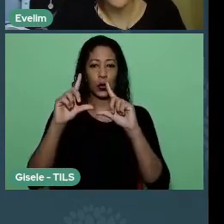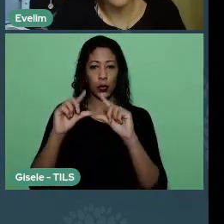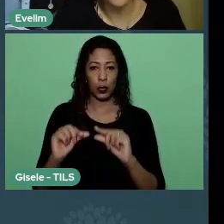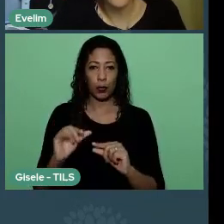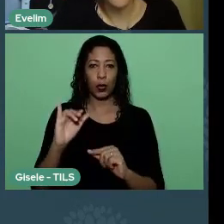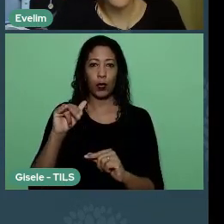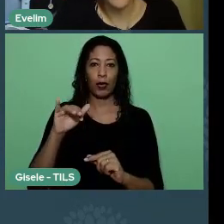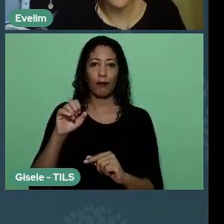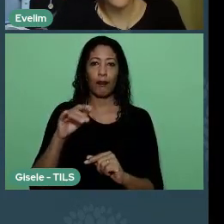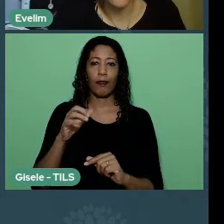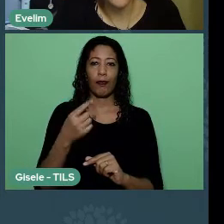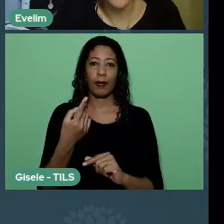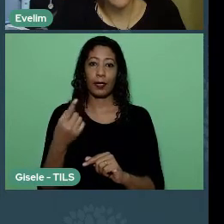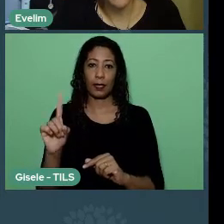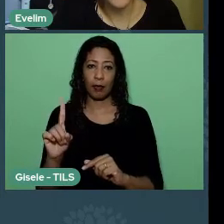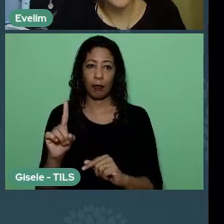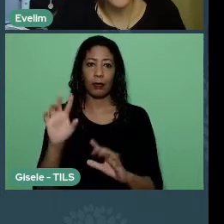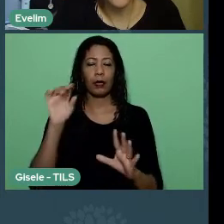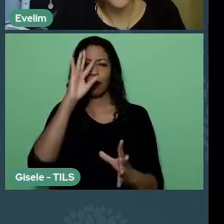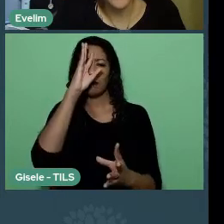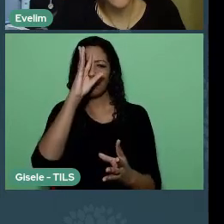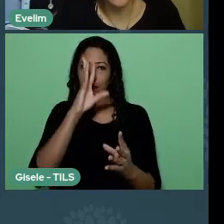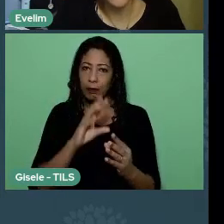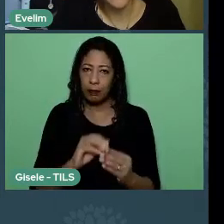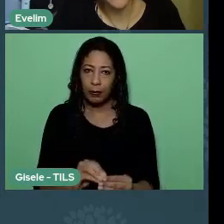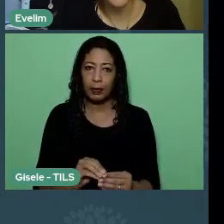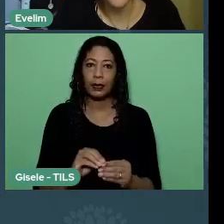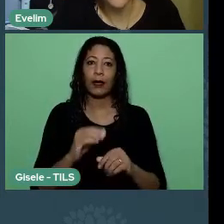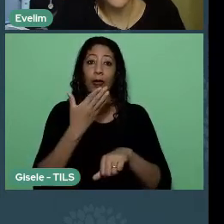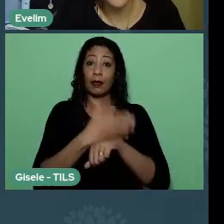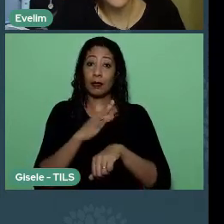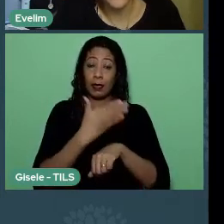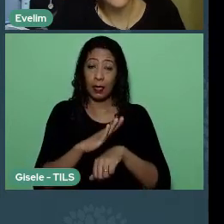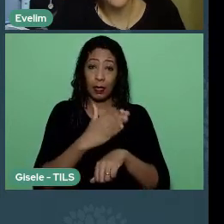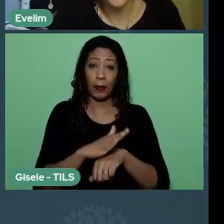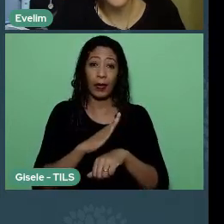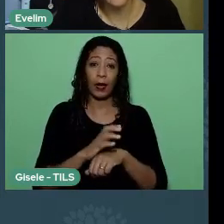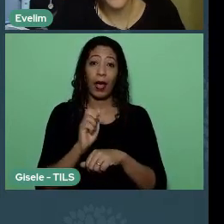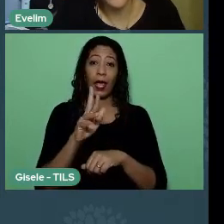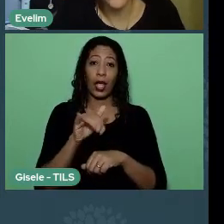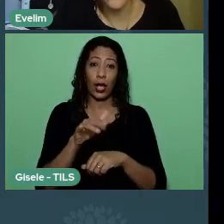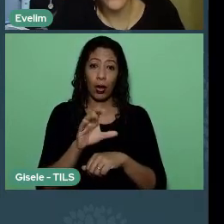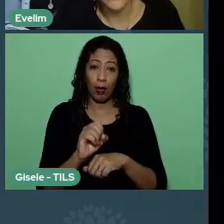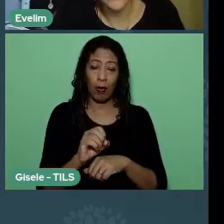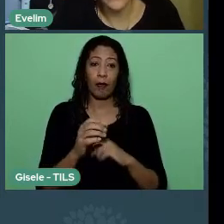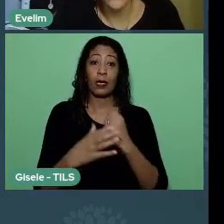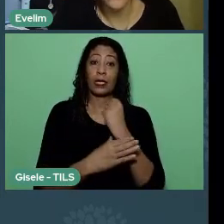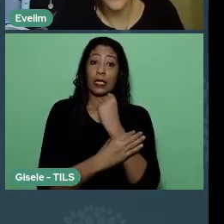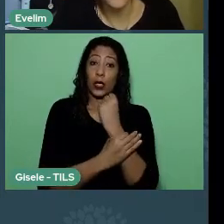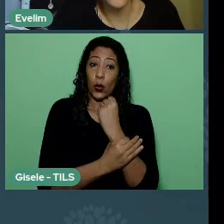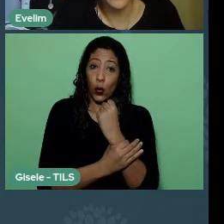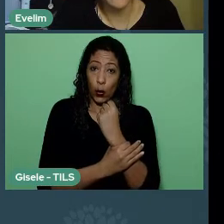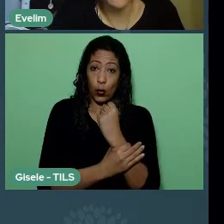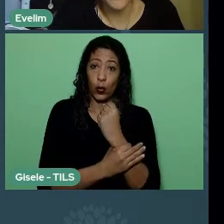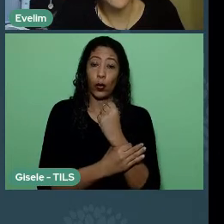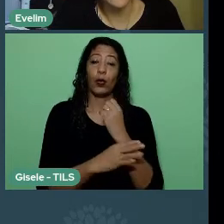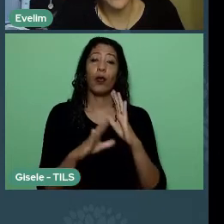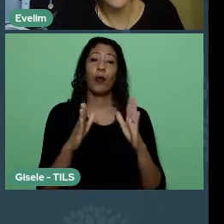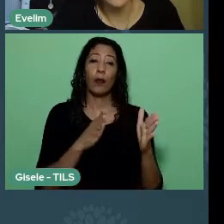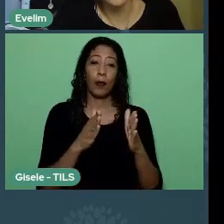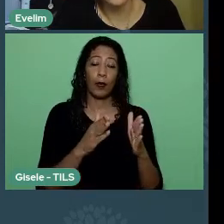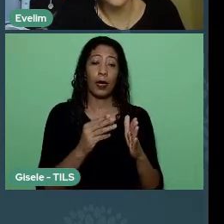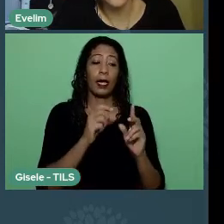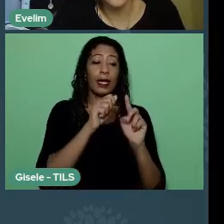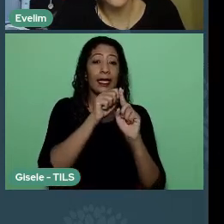Então, resumindo, o treinamento aeróbio, ele é seguro e recomendado, de 3 a 20 meses de duração, no mínimo 3